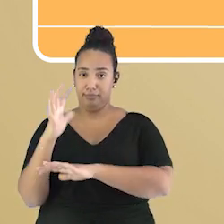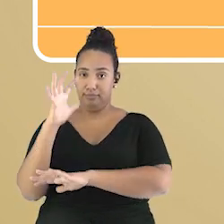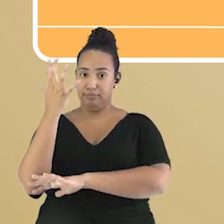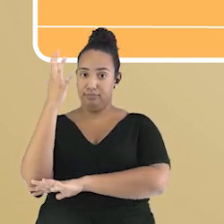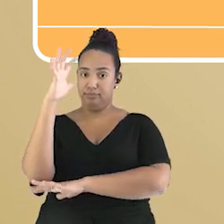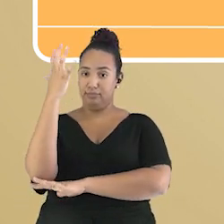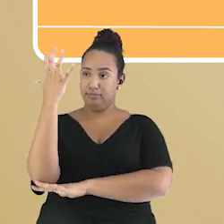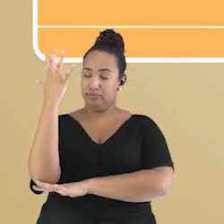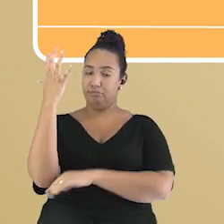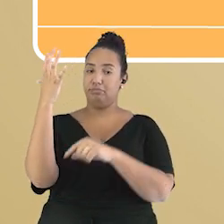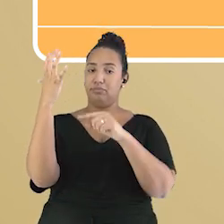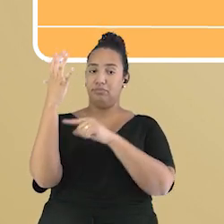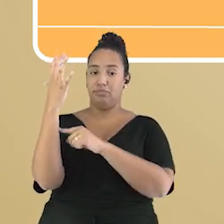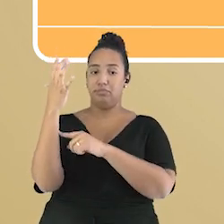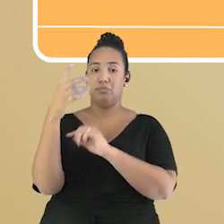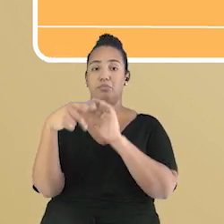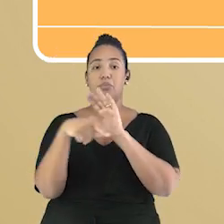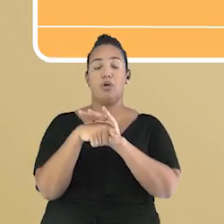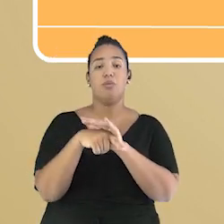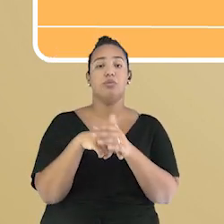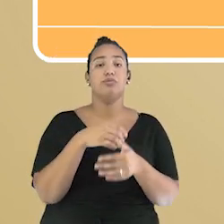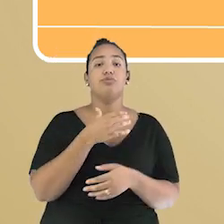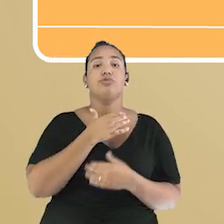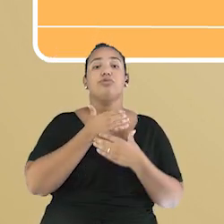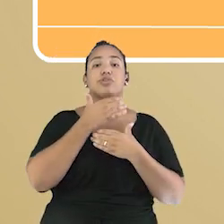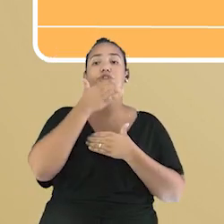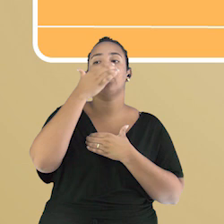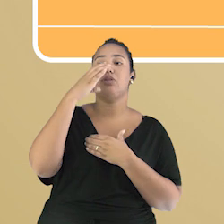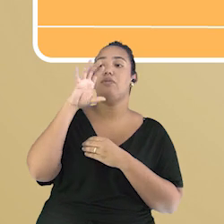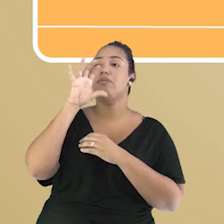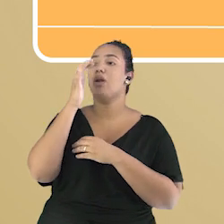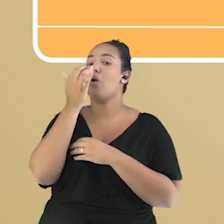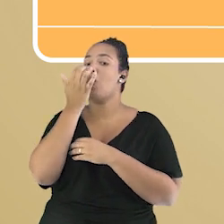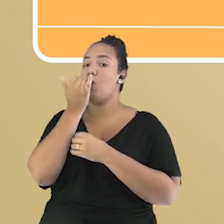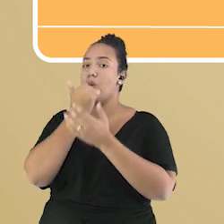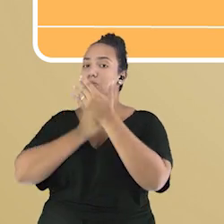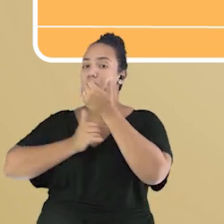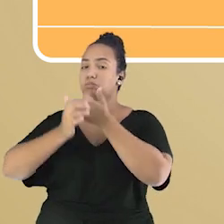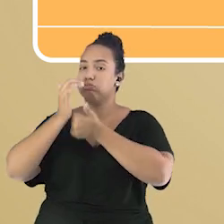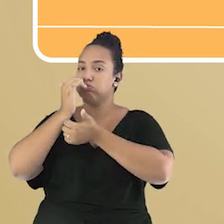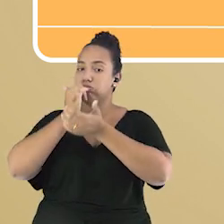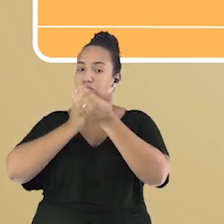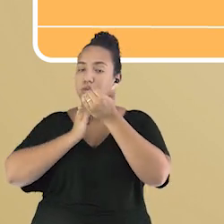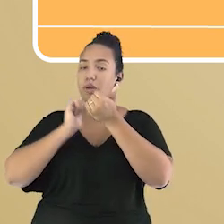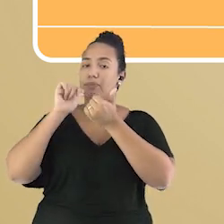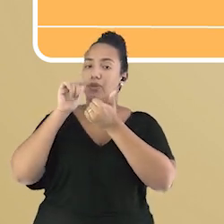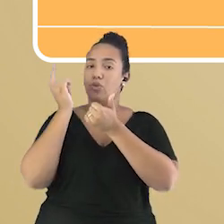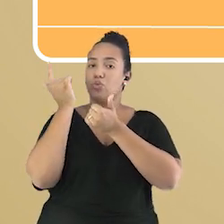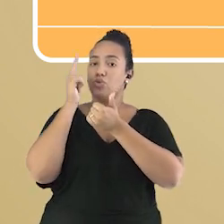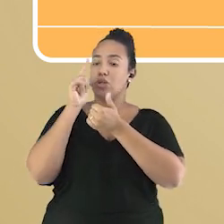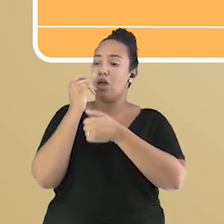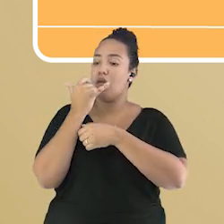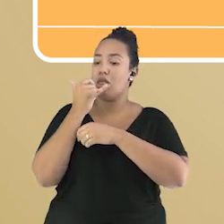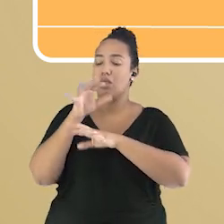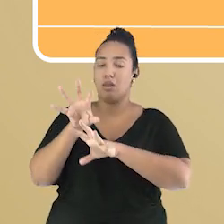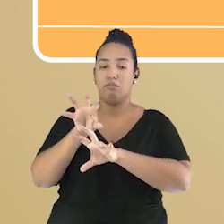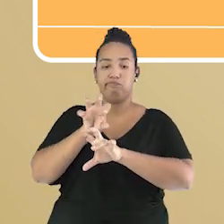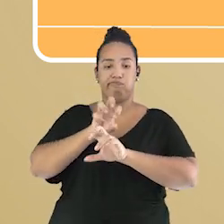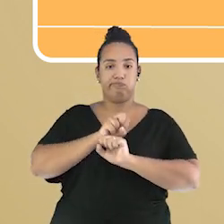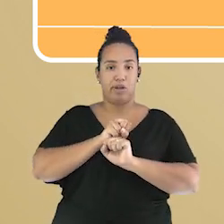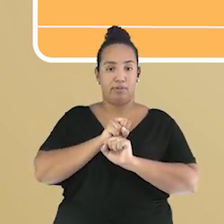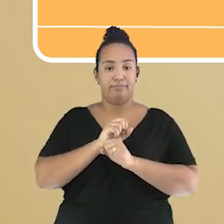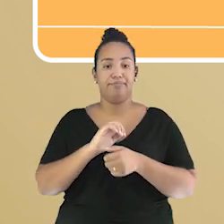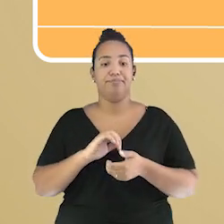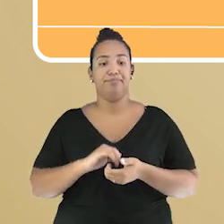árvores se tornam alimento para quem? Para a girafa, para que ela possa conseguir energia para